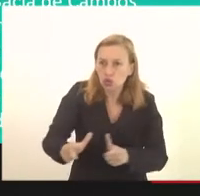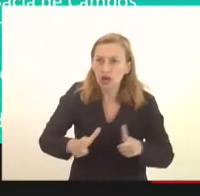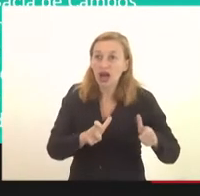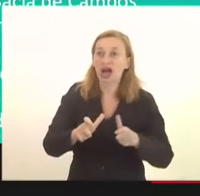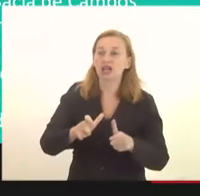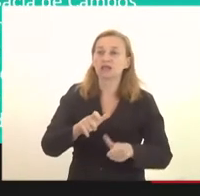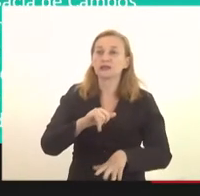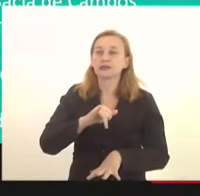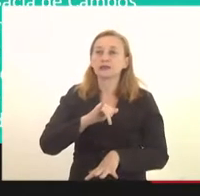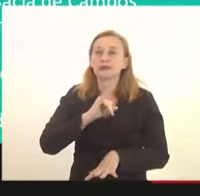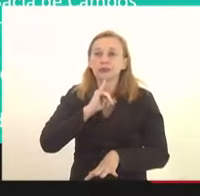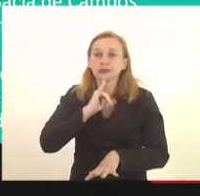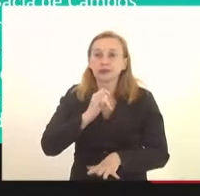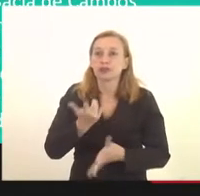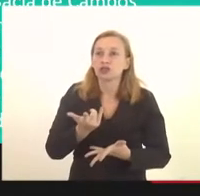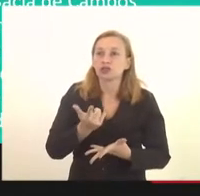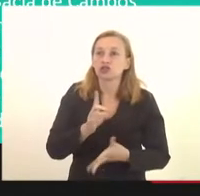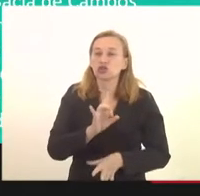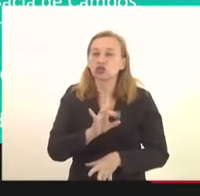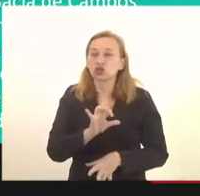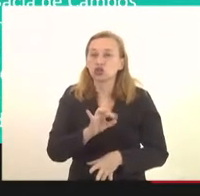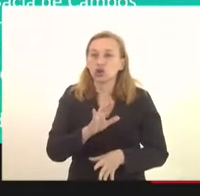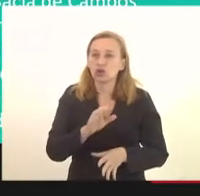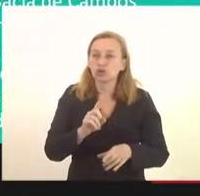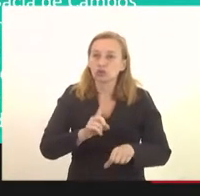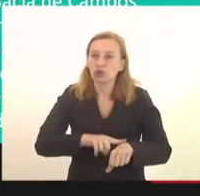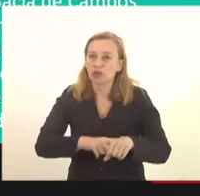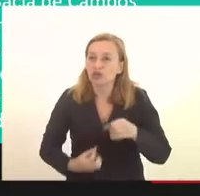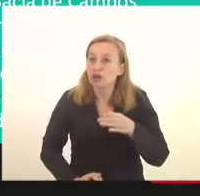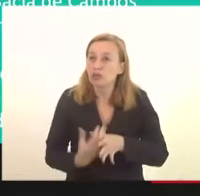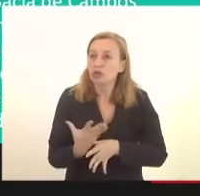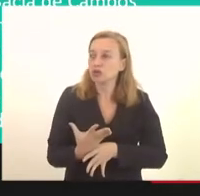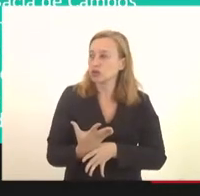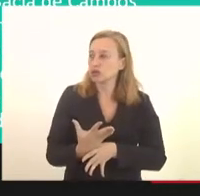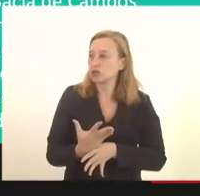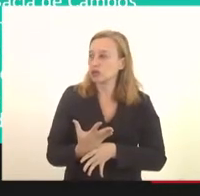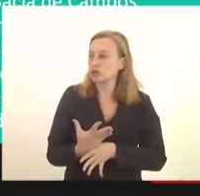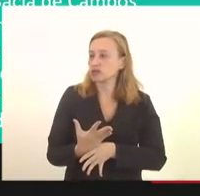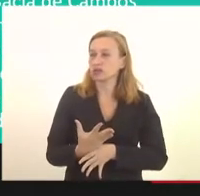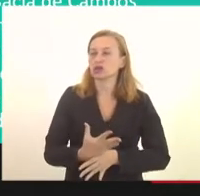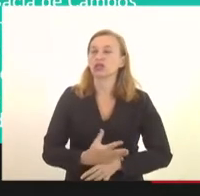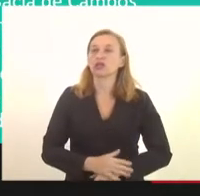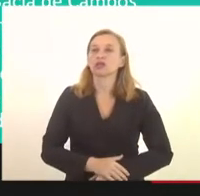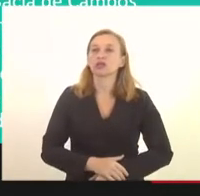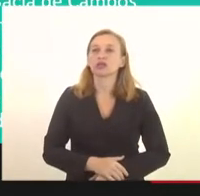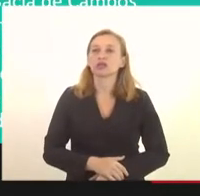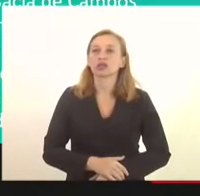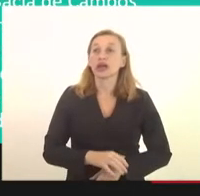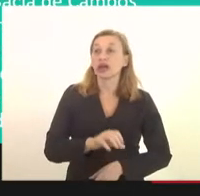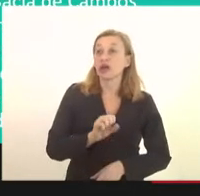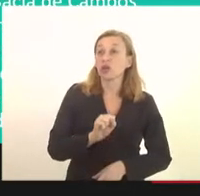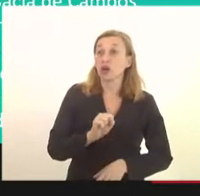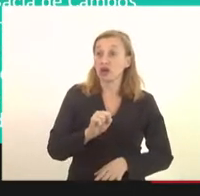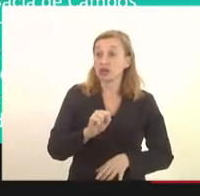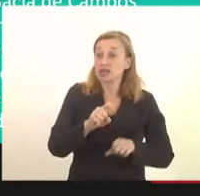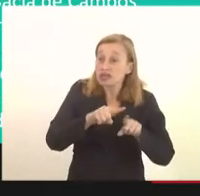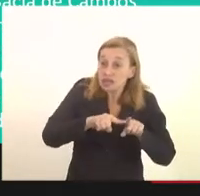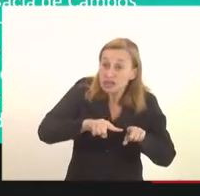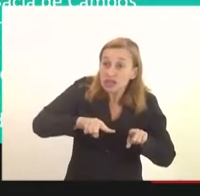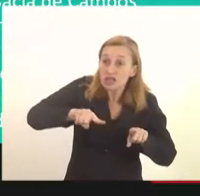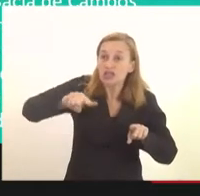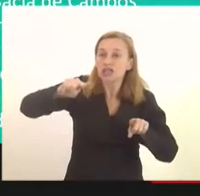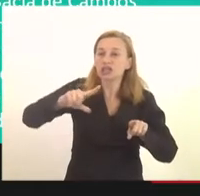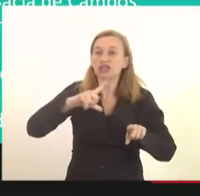são licitadas somente no modelo de partilha de produção. E para cá, para oeste dessa linha, nós temos aqui